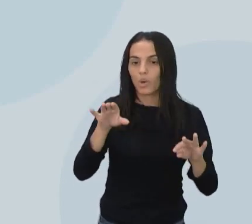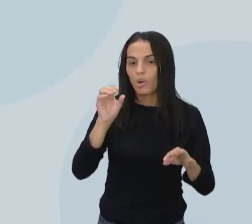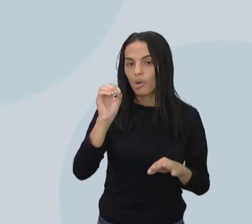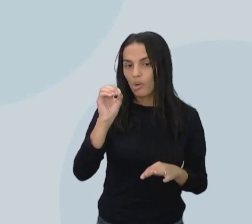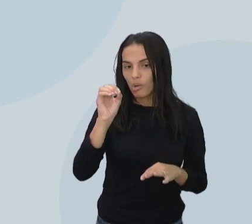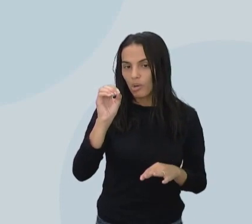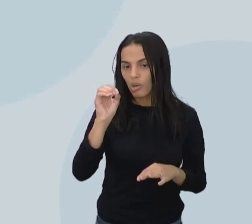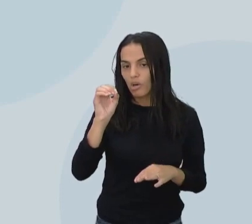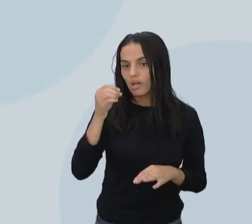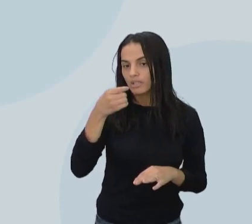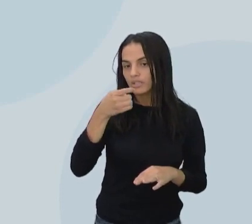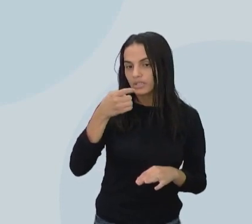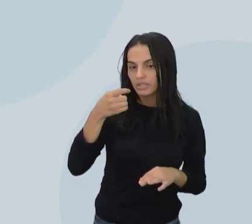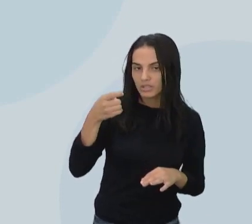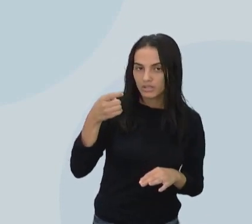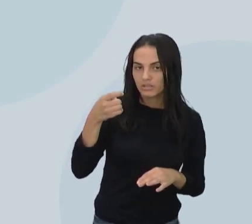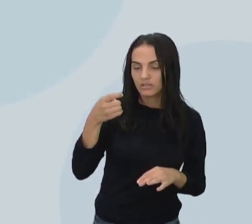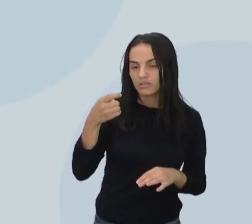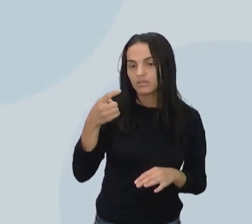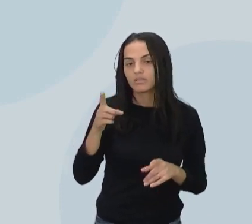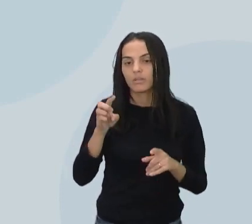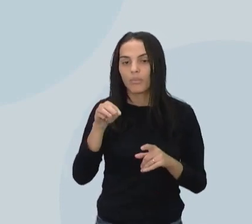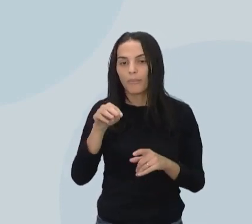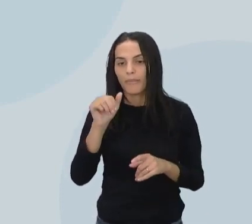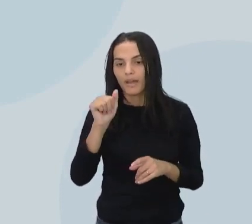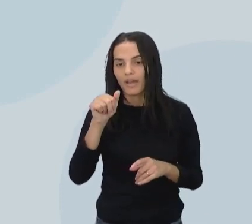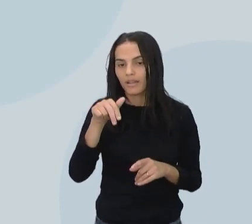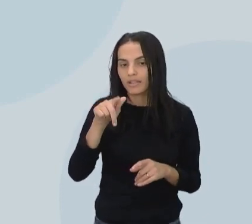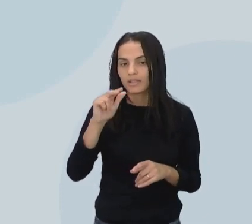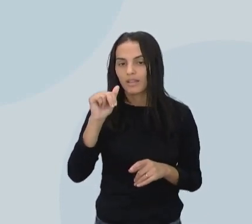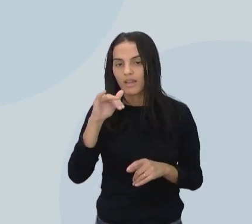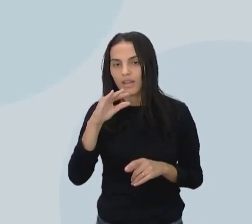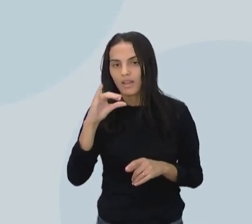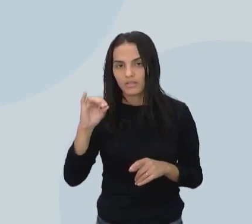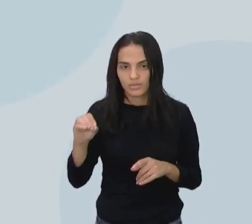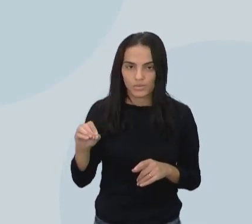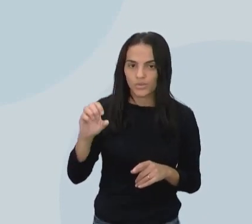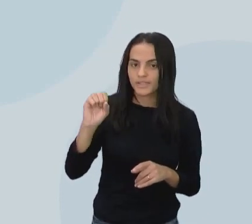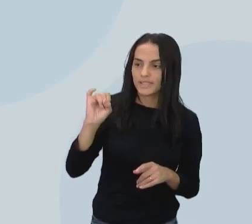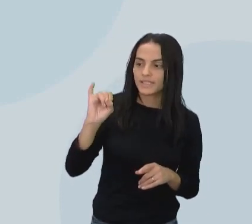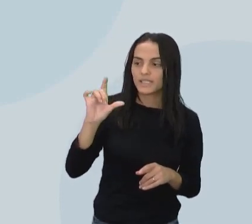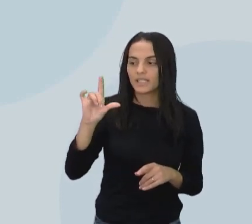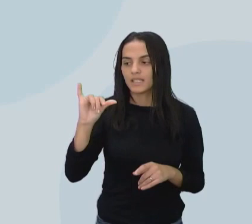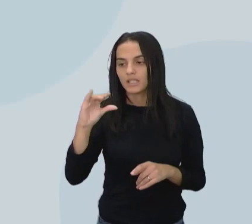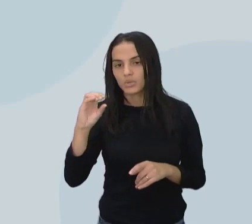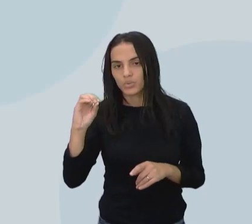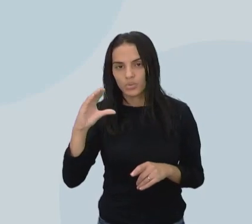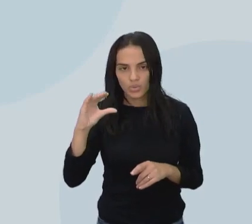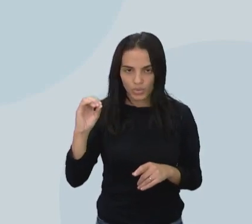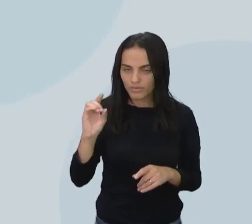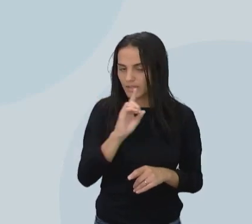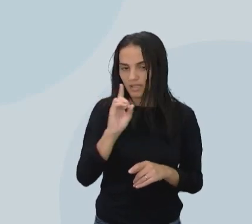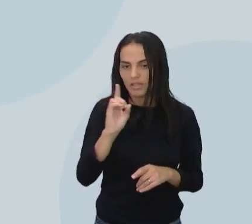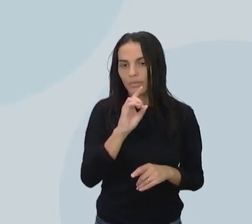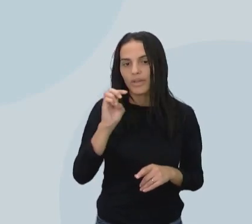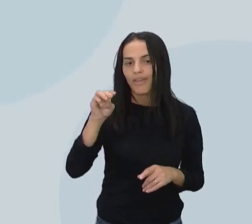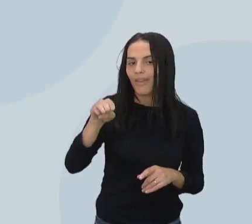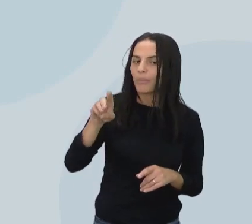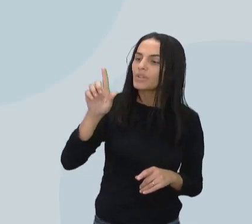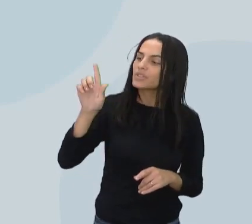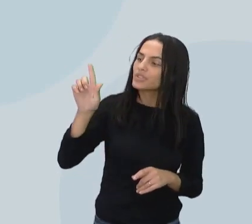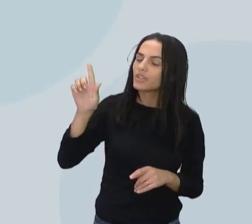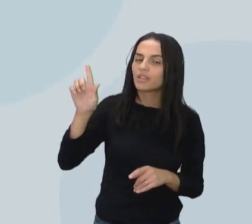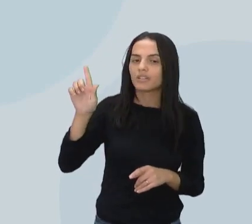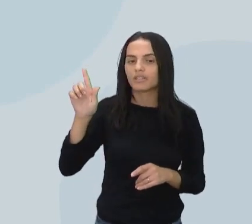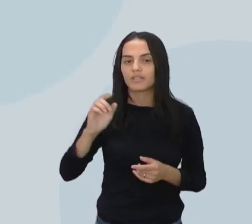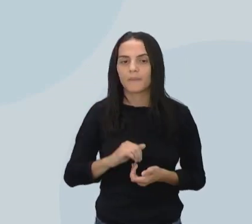o hidrogênio. Magnésio e o silício, e aquele Mg não. ali, que pensa, olha lá, ó, Mg.